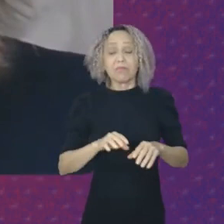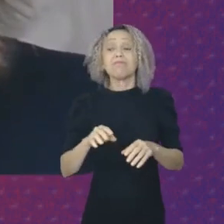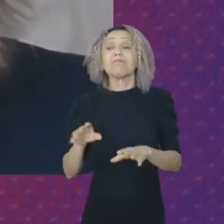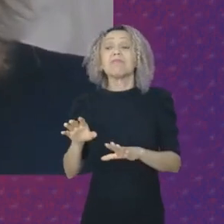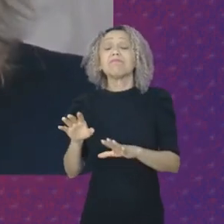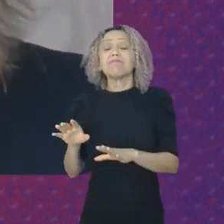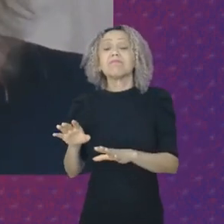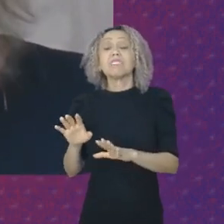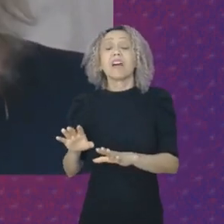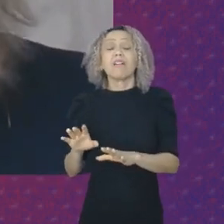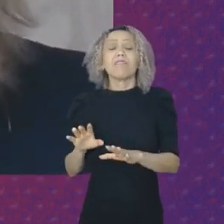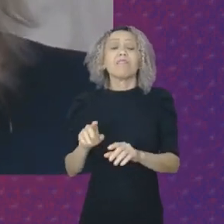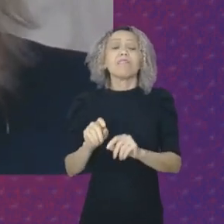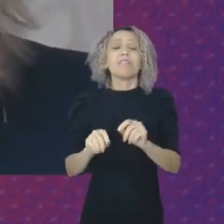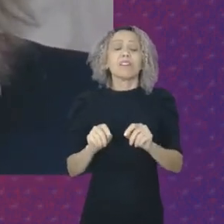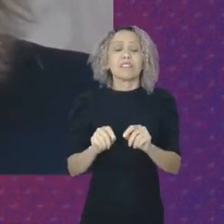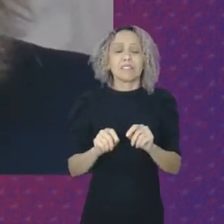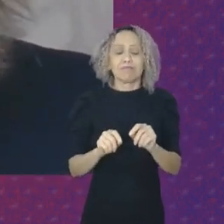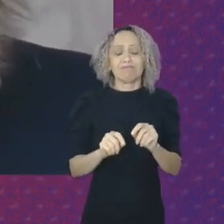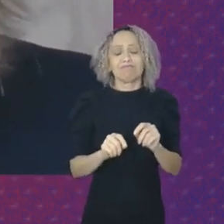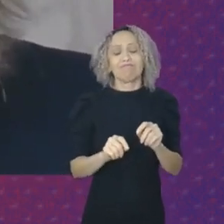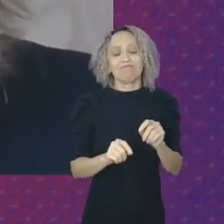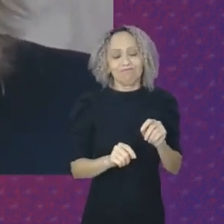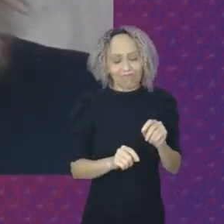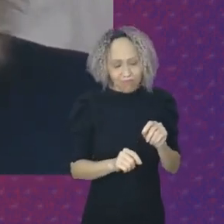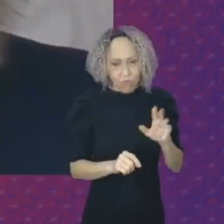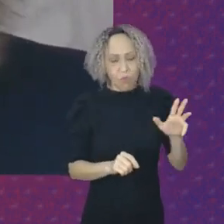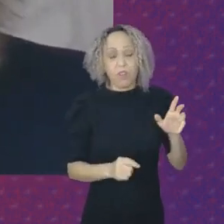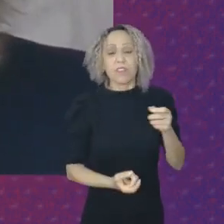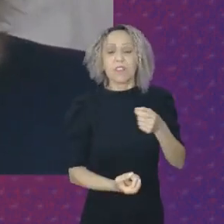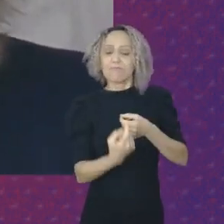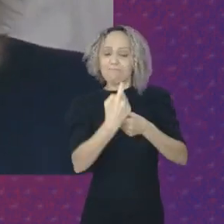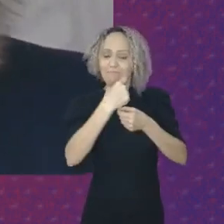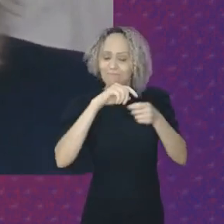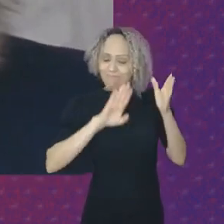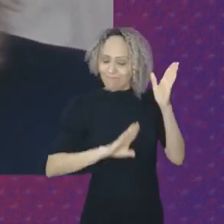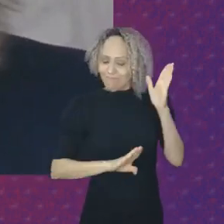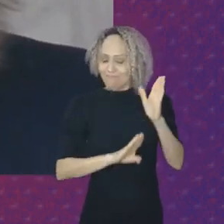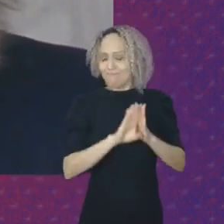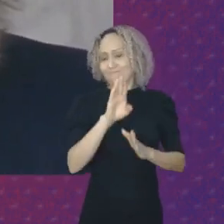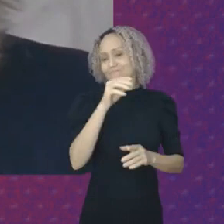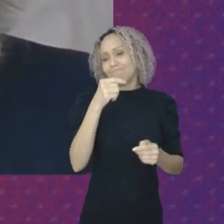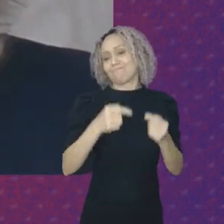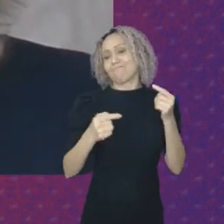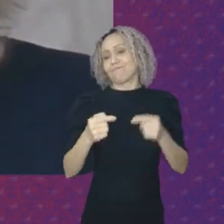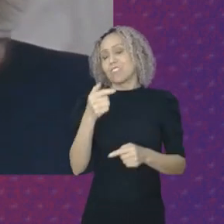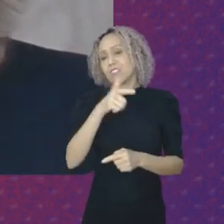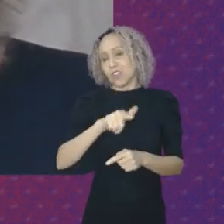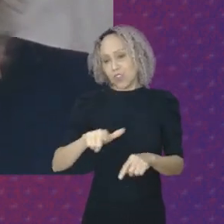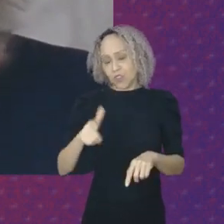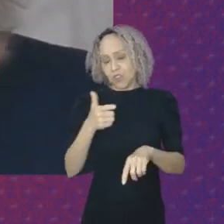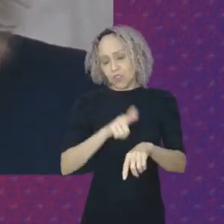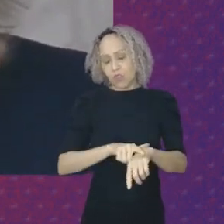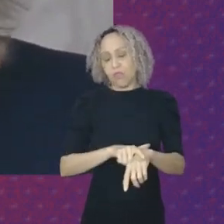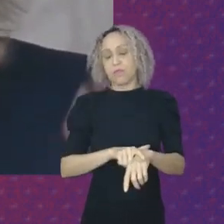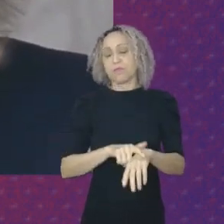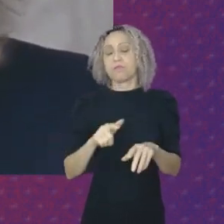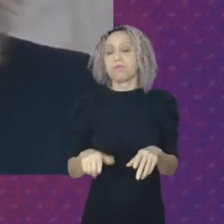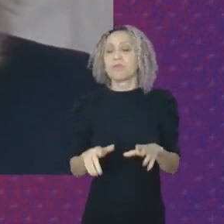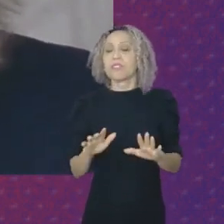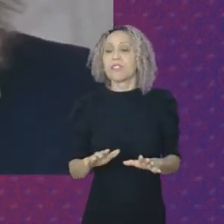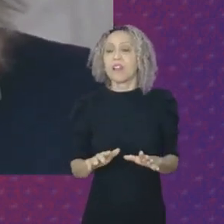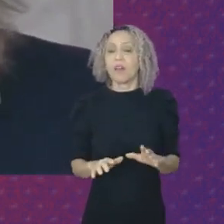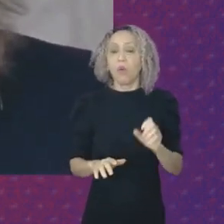março, o presidente Lula lançou 29 programas e projetos, além